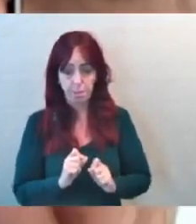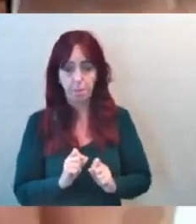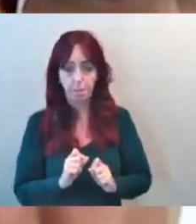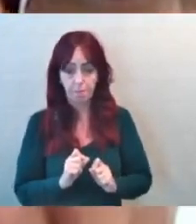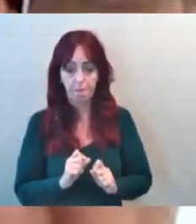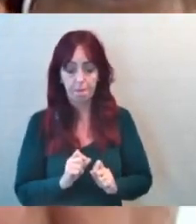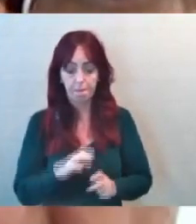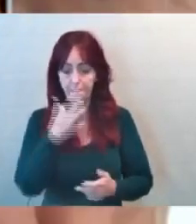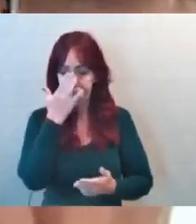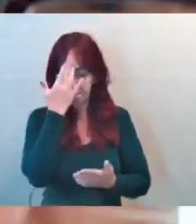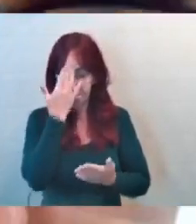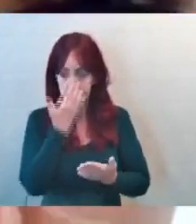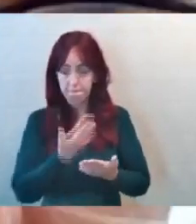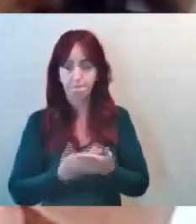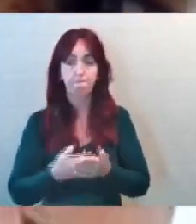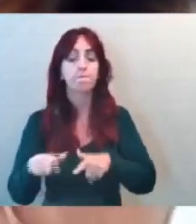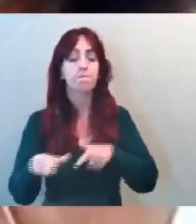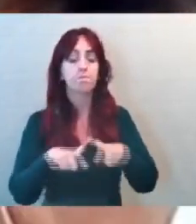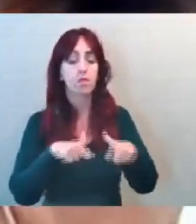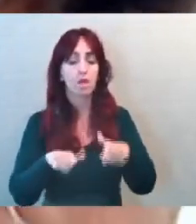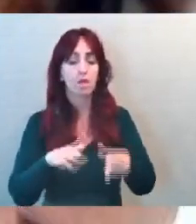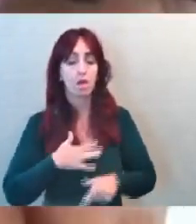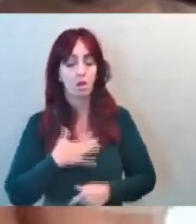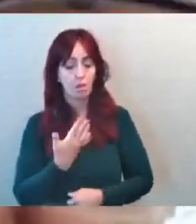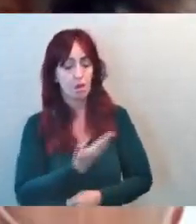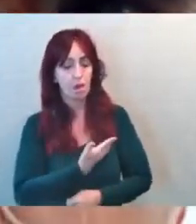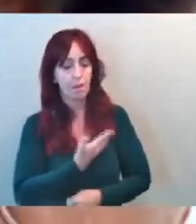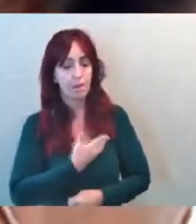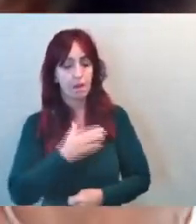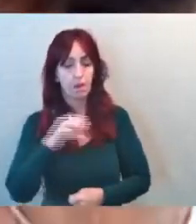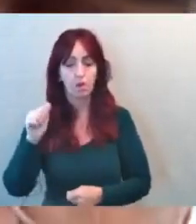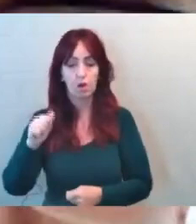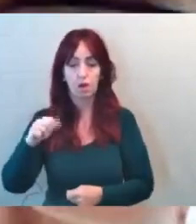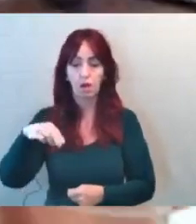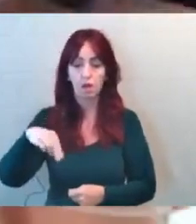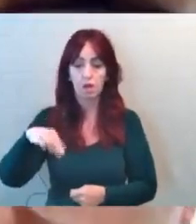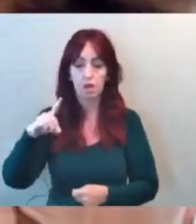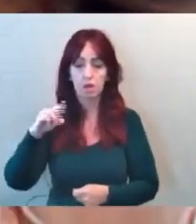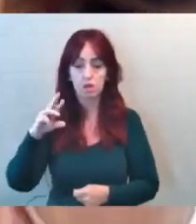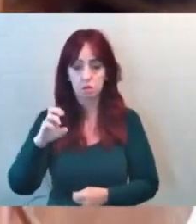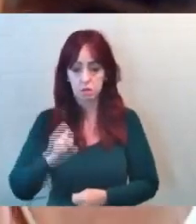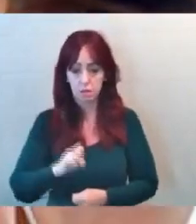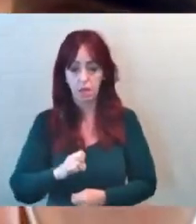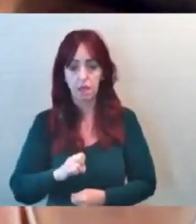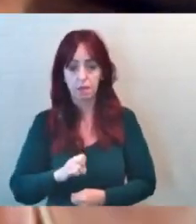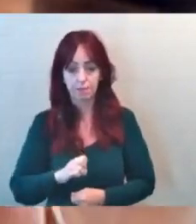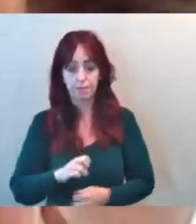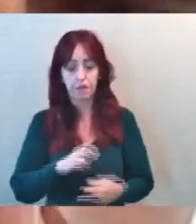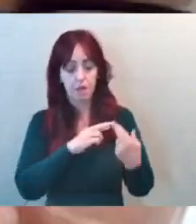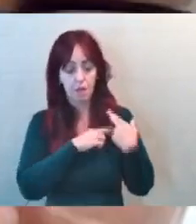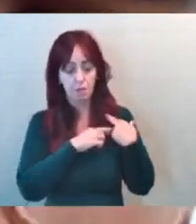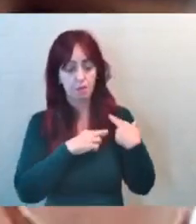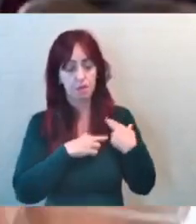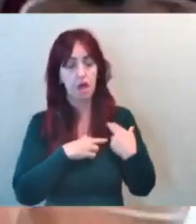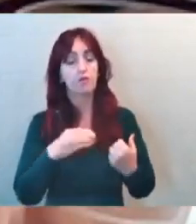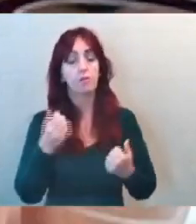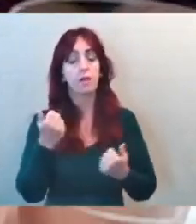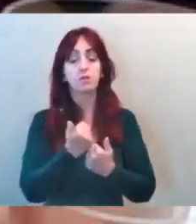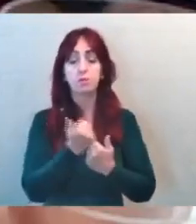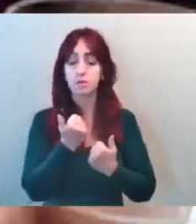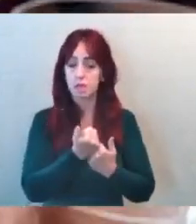imensa confiança no trabalho do meu colega André Dantas na frente da superintendência. Nós trouxemos para Belo Horizonte